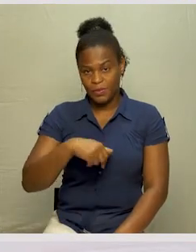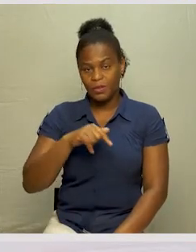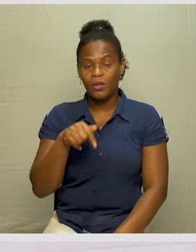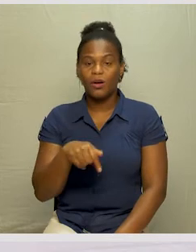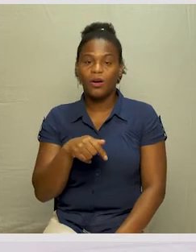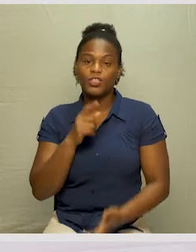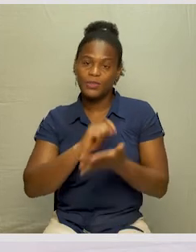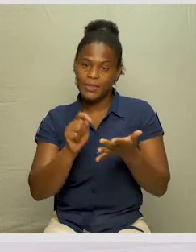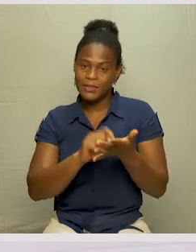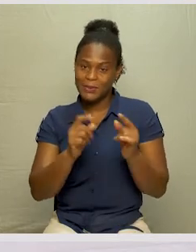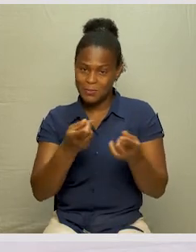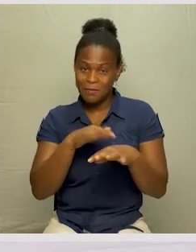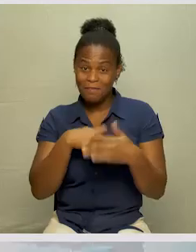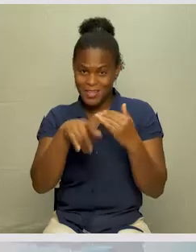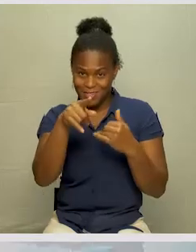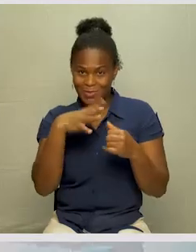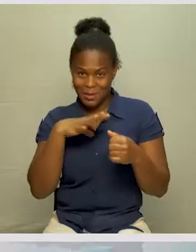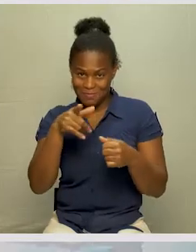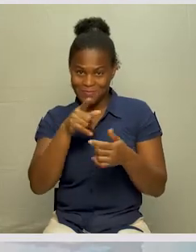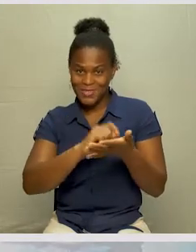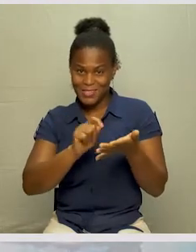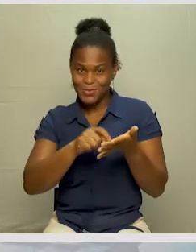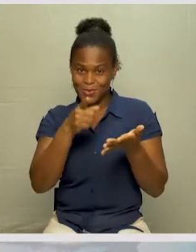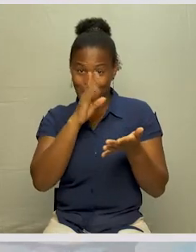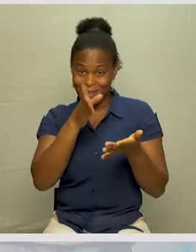Então, vamos fazer este pequeno exercício.